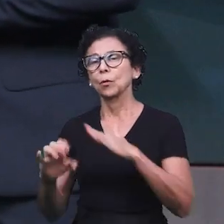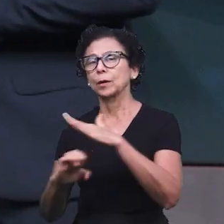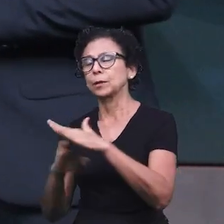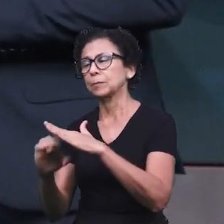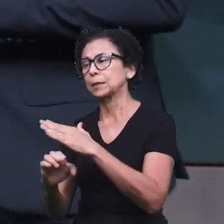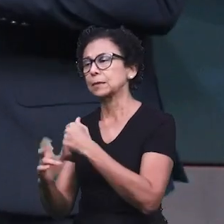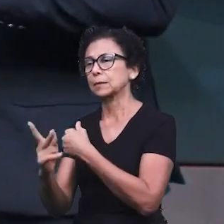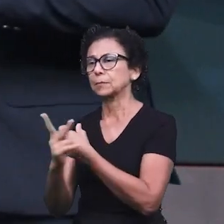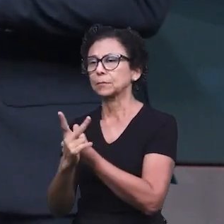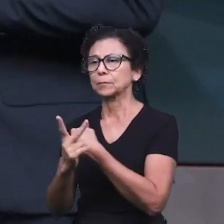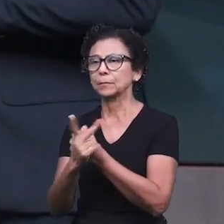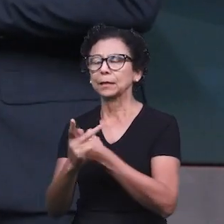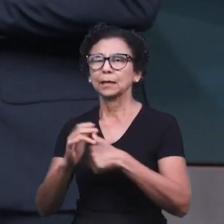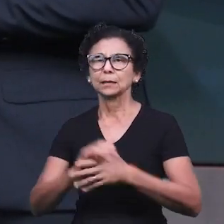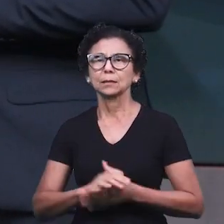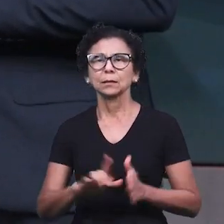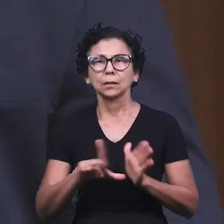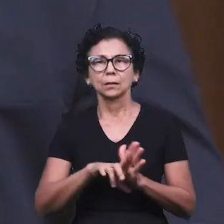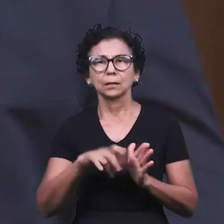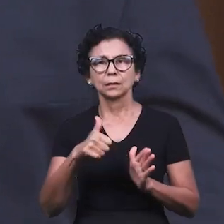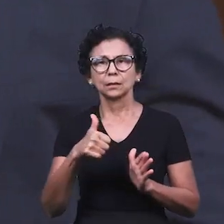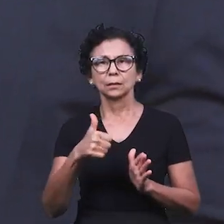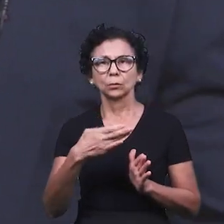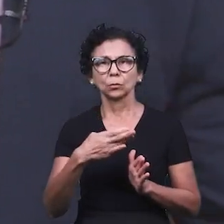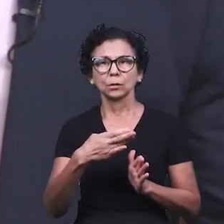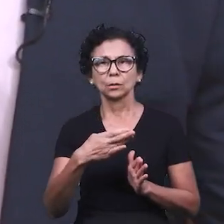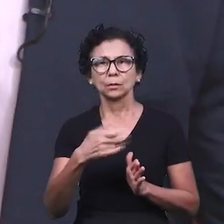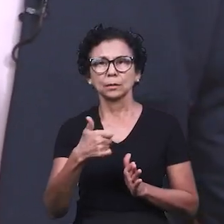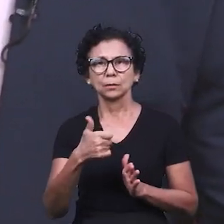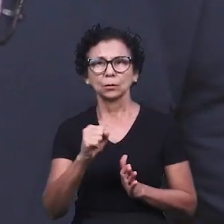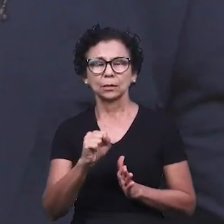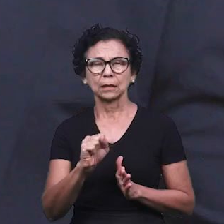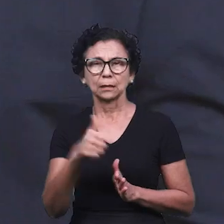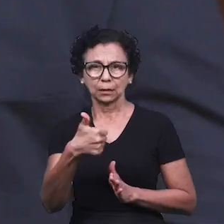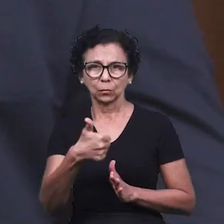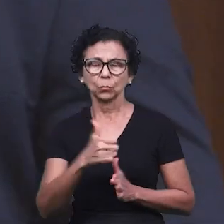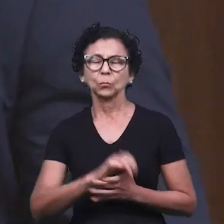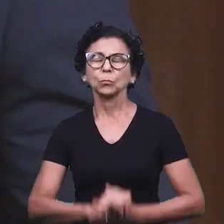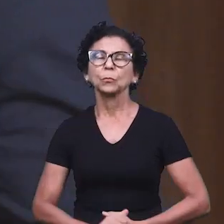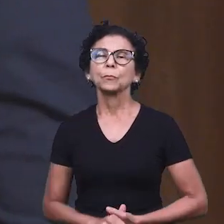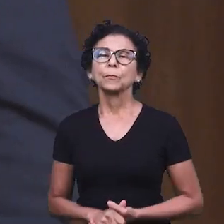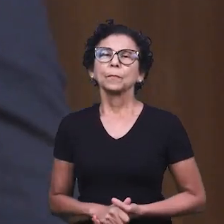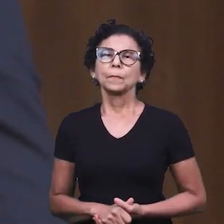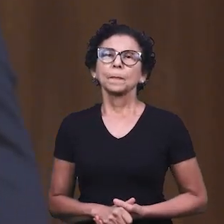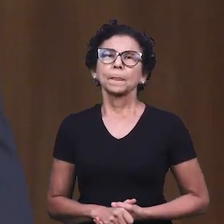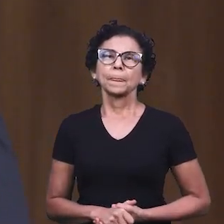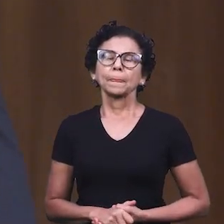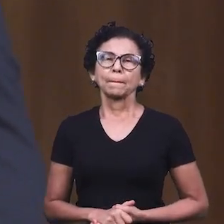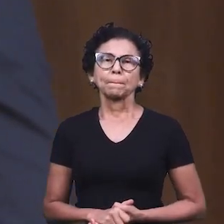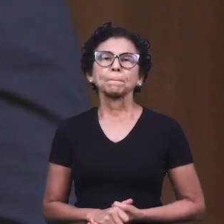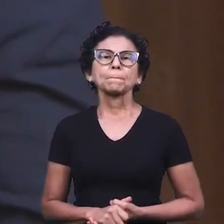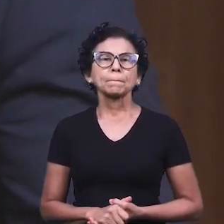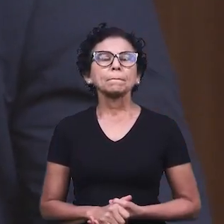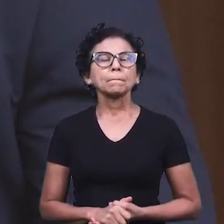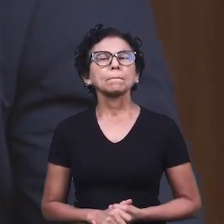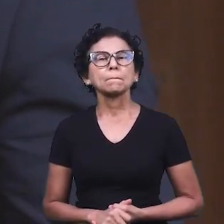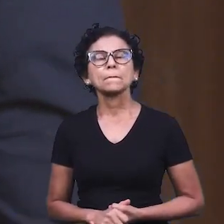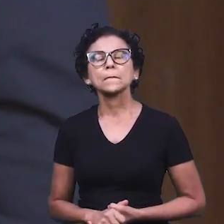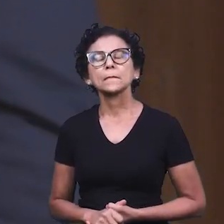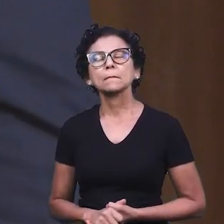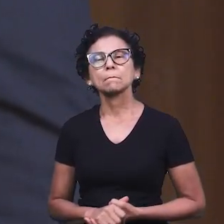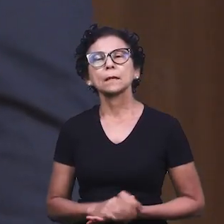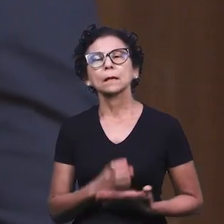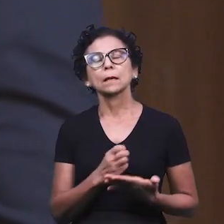do superendividamento, é a Lei 14.181, ela protege, sim, o consumidor